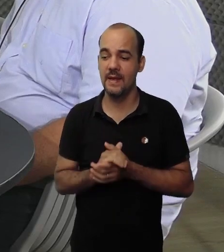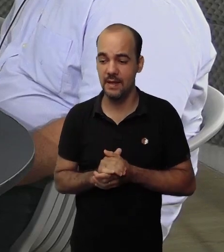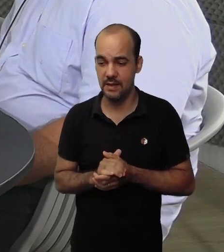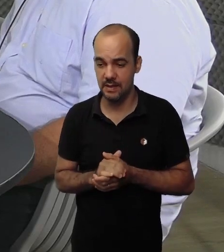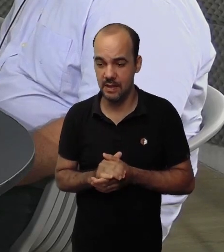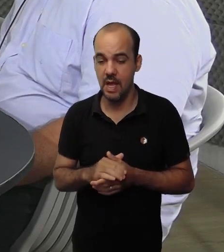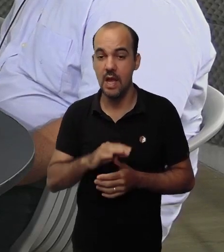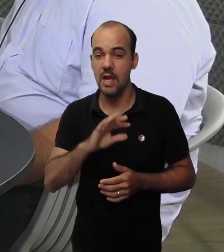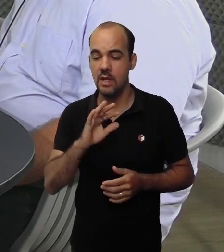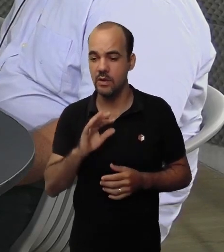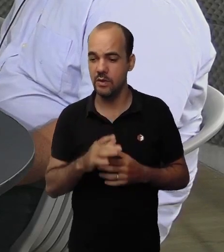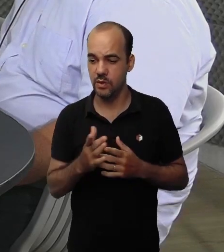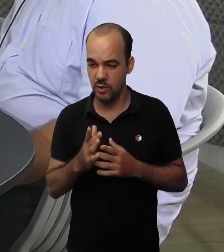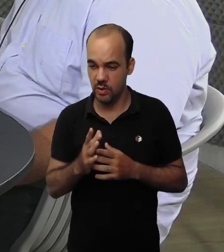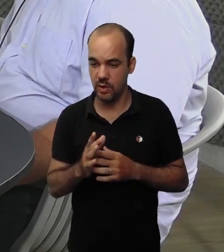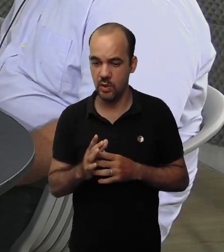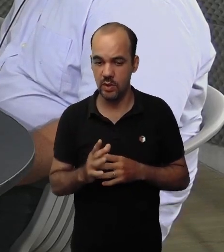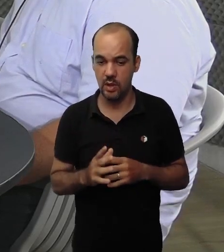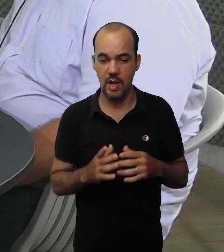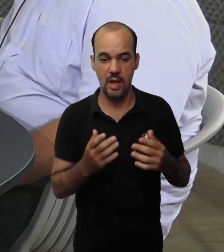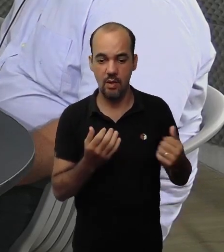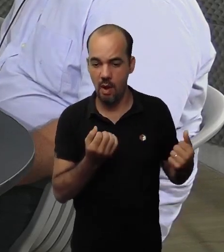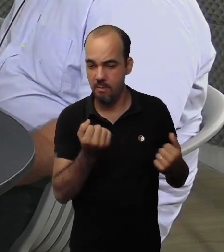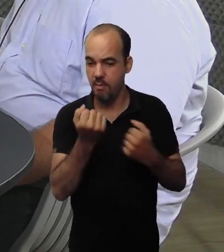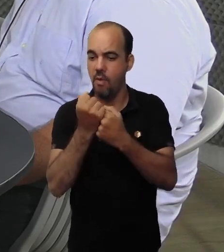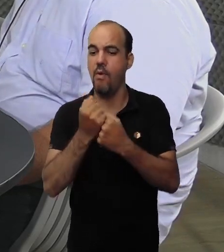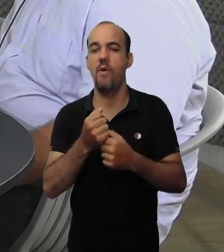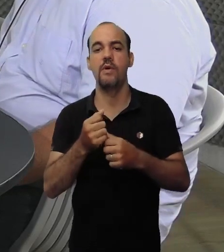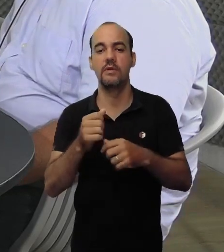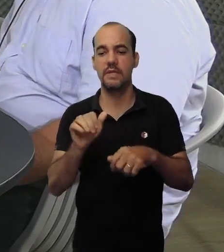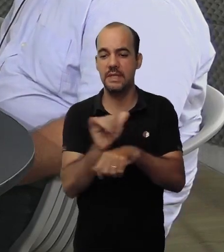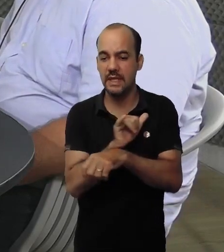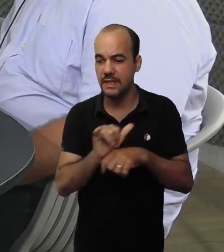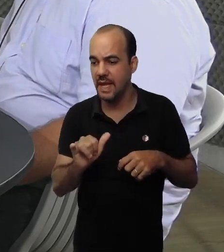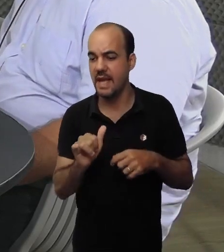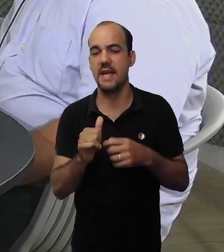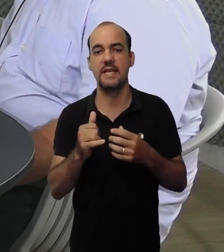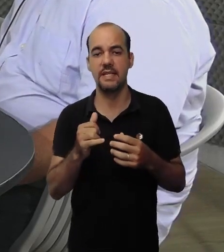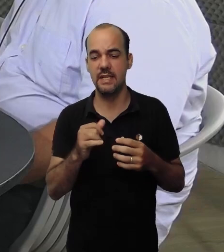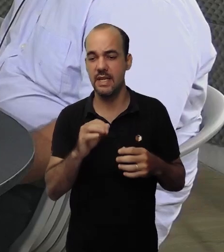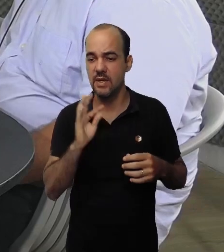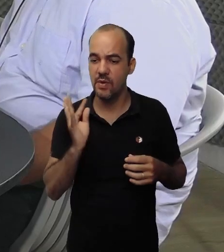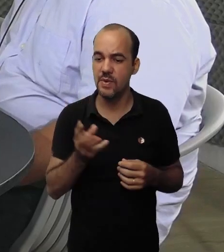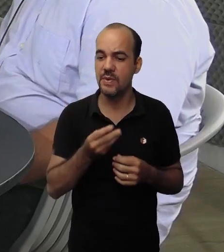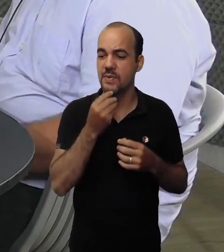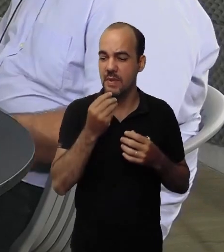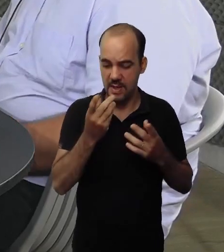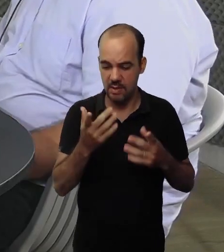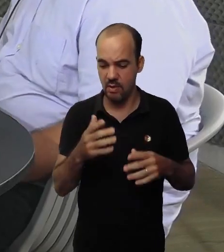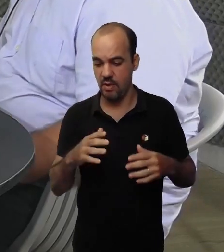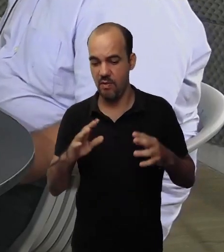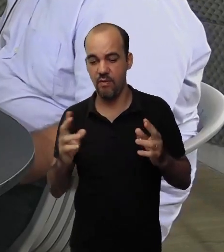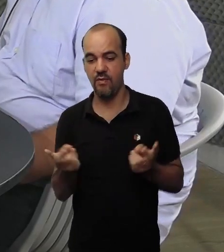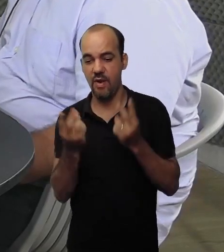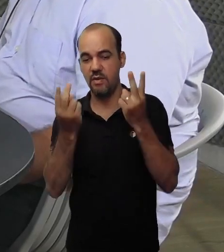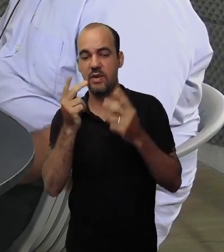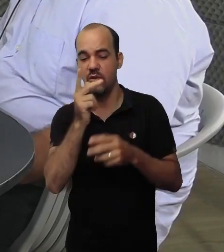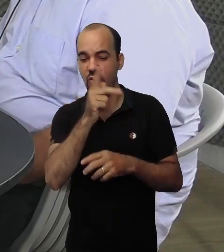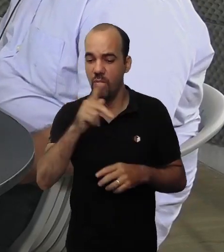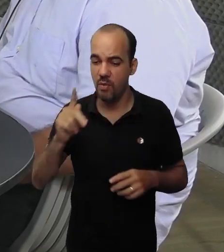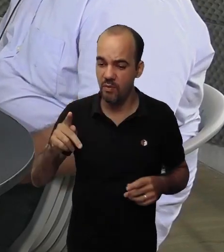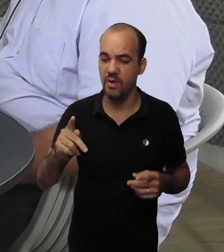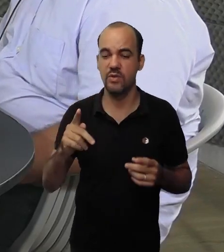Esse reconhecimento, toda essa dinâmica, ela é extremamente importante para os nossos professores e para nossas escolas e para